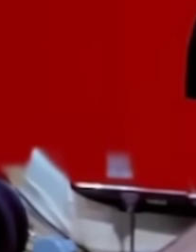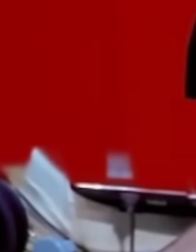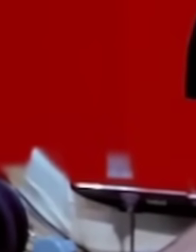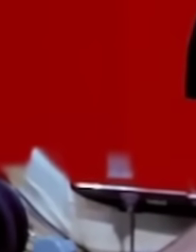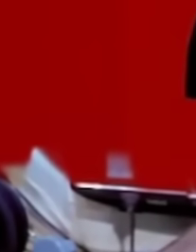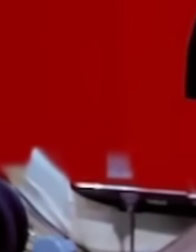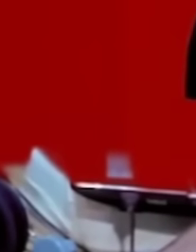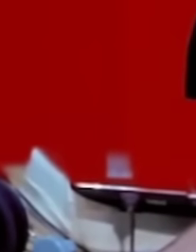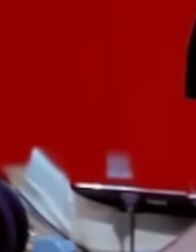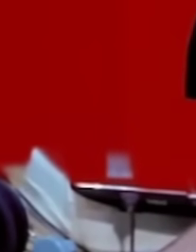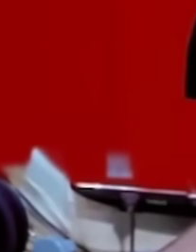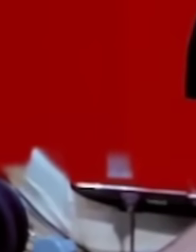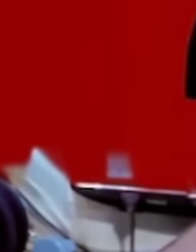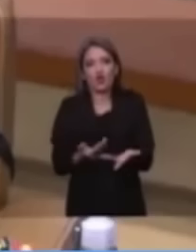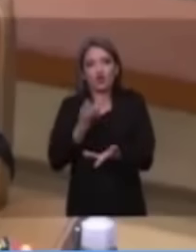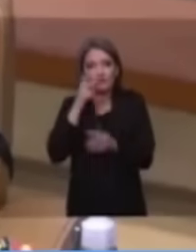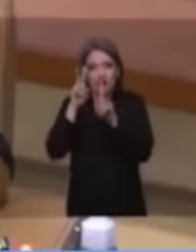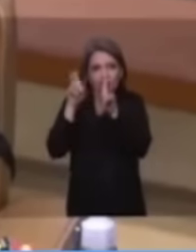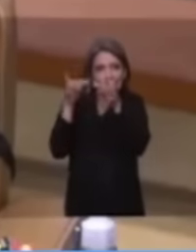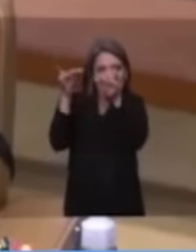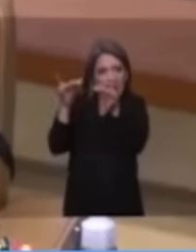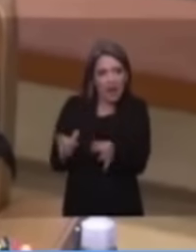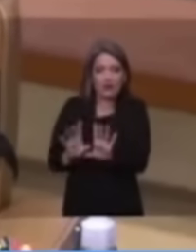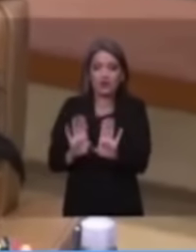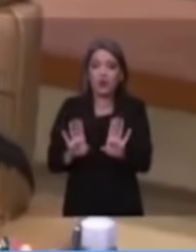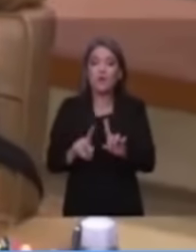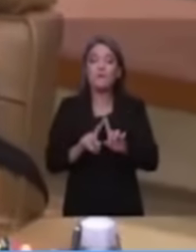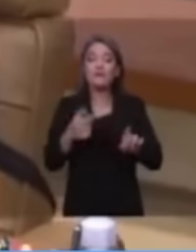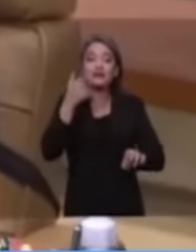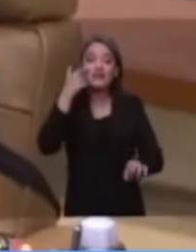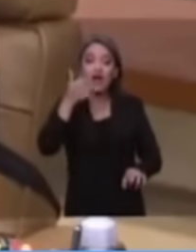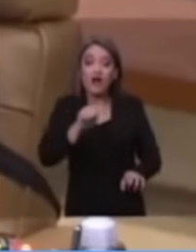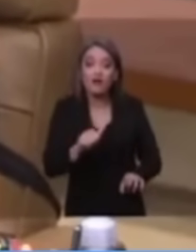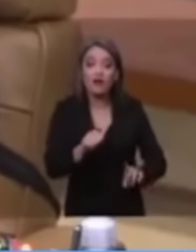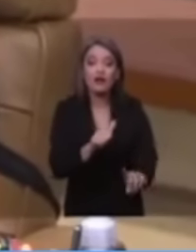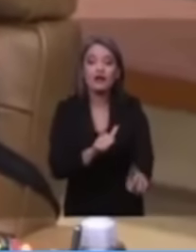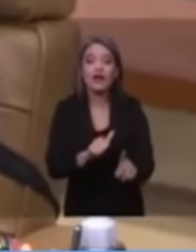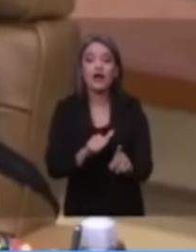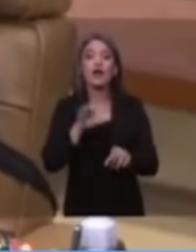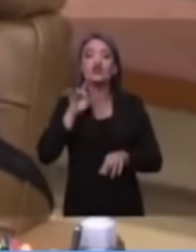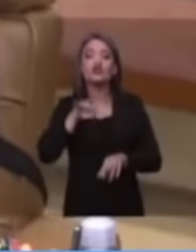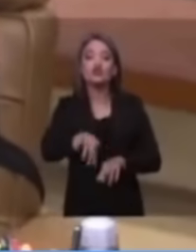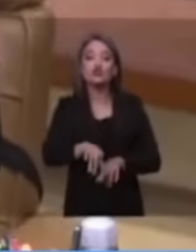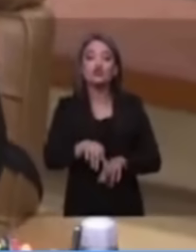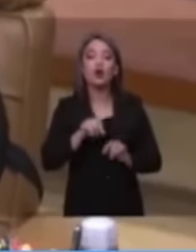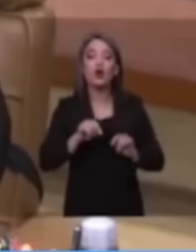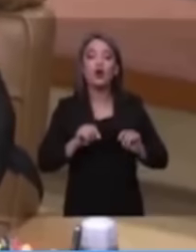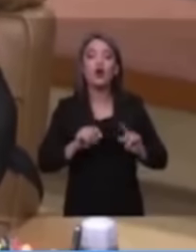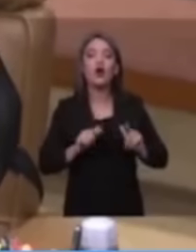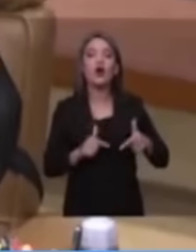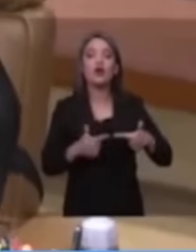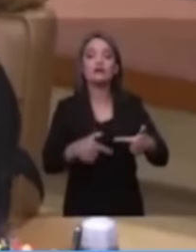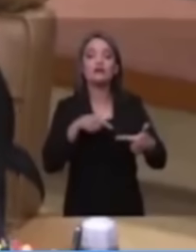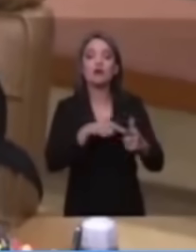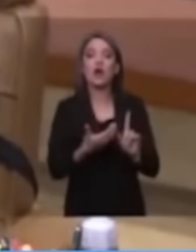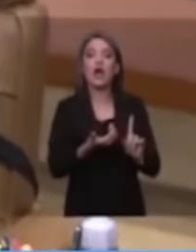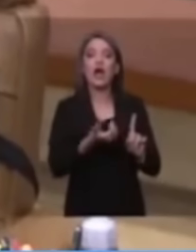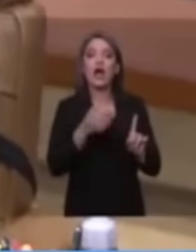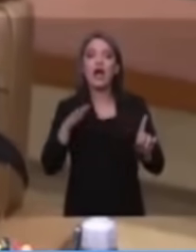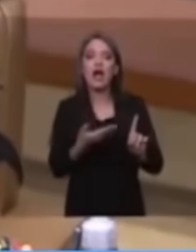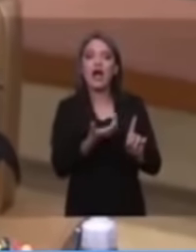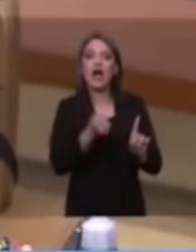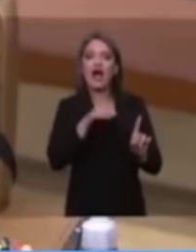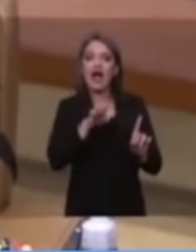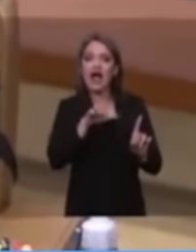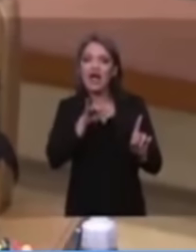com o ministro Alexandre de Moraes. A minha intenção é avaliar a conduta do senhor Aécio Lúcio Costa